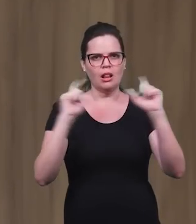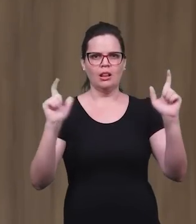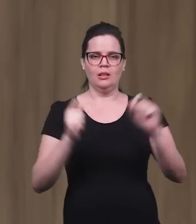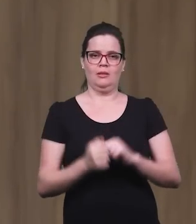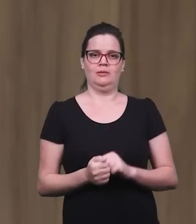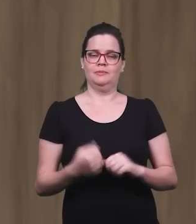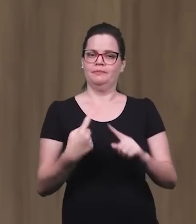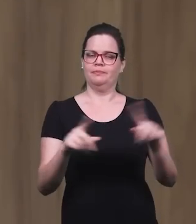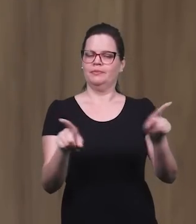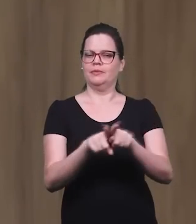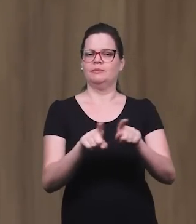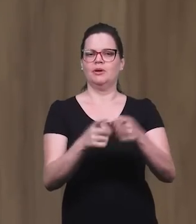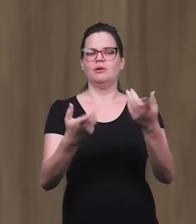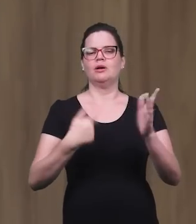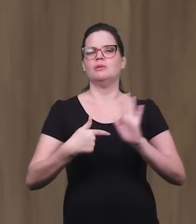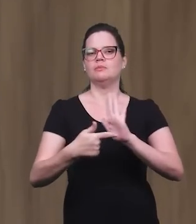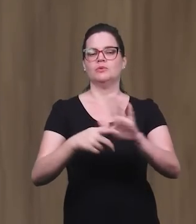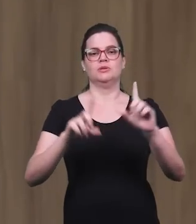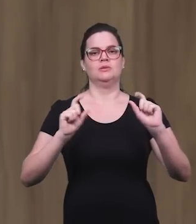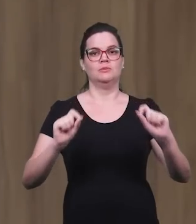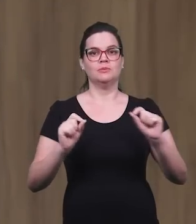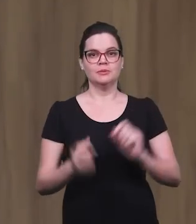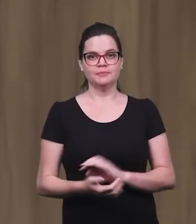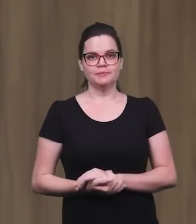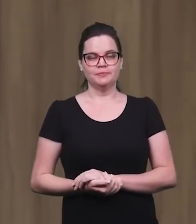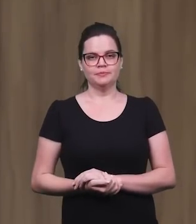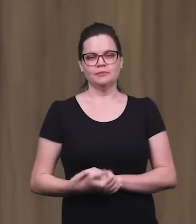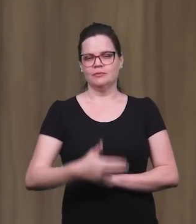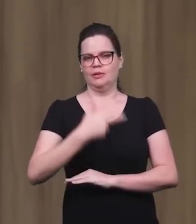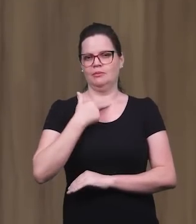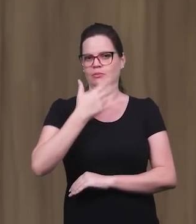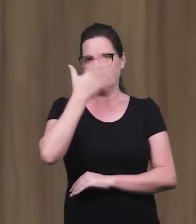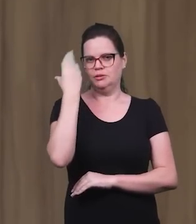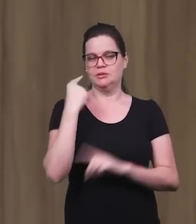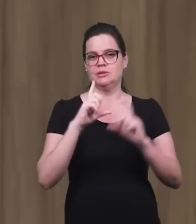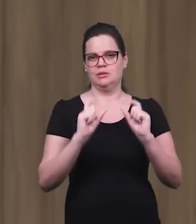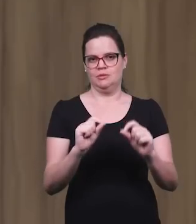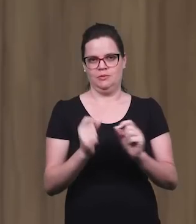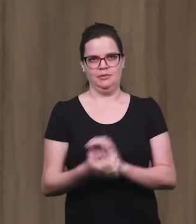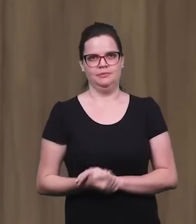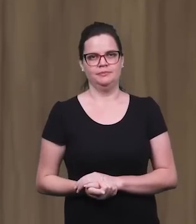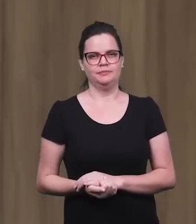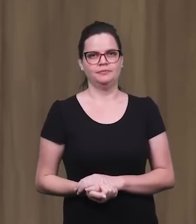Antônio, cara, aquilo que a gente não pode esquecer, e como é que Israel